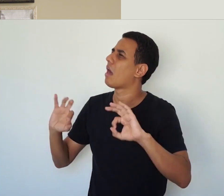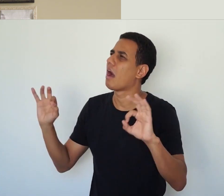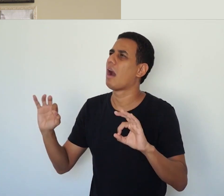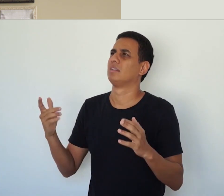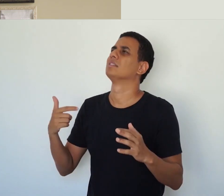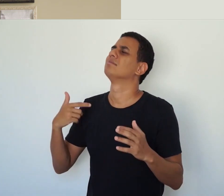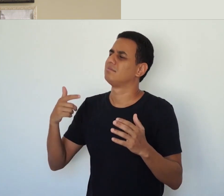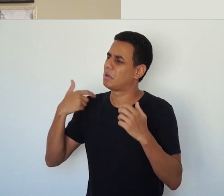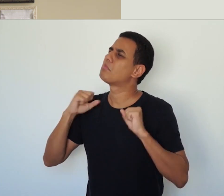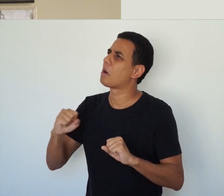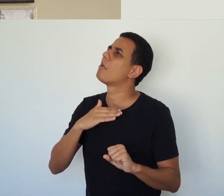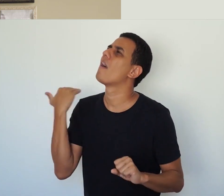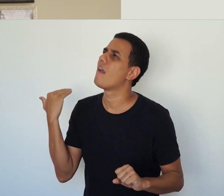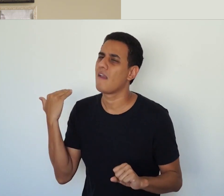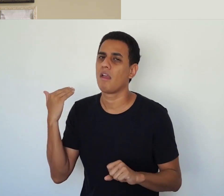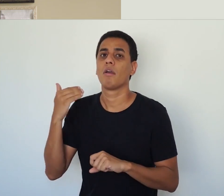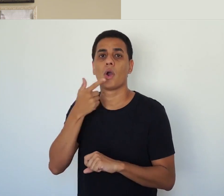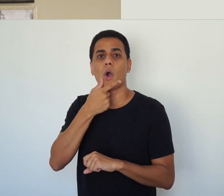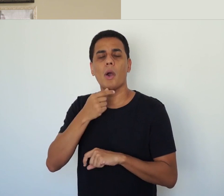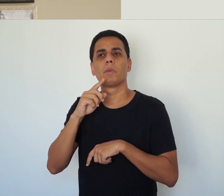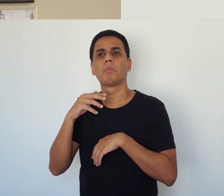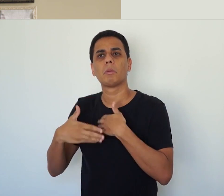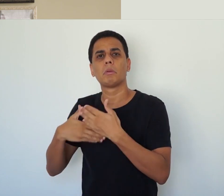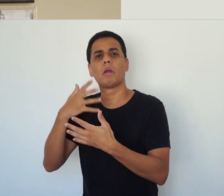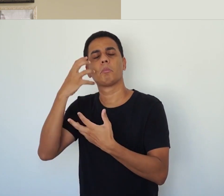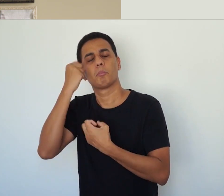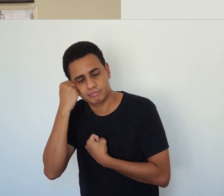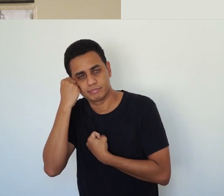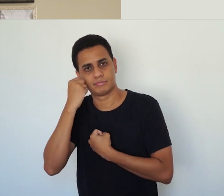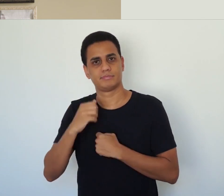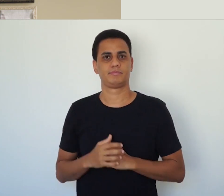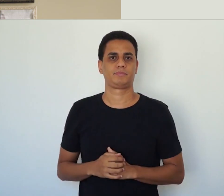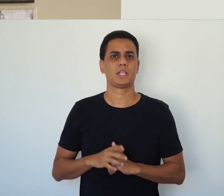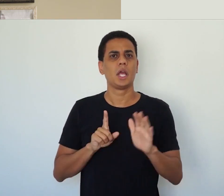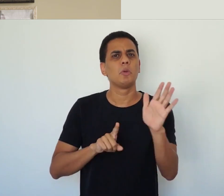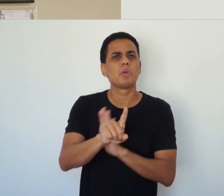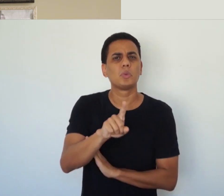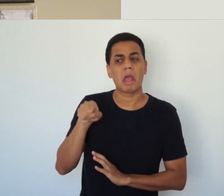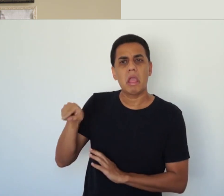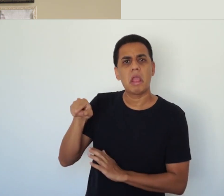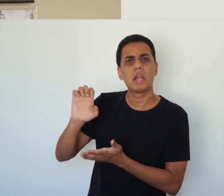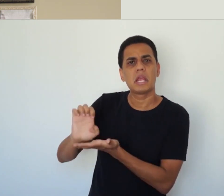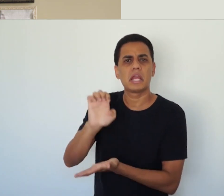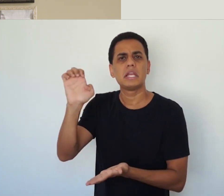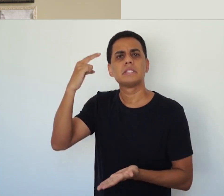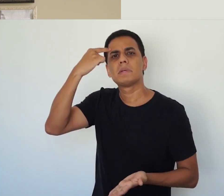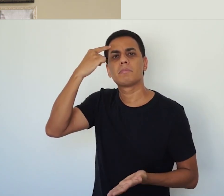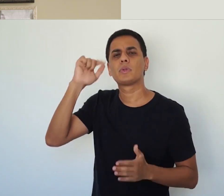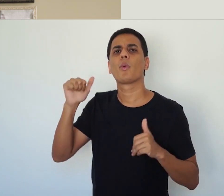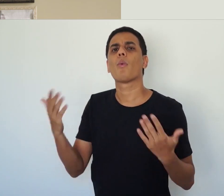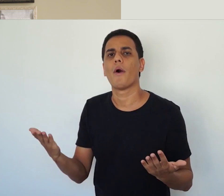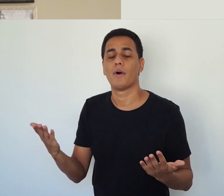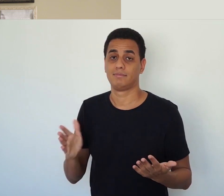meus antepassados. Depois se deitou debaixo do zimbro daquela árvore e dormiu. Quais os pensamentos que tomaram